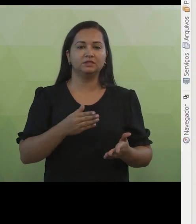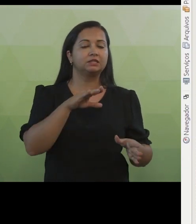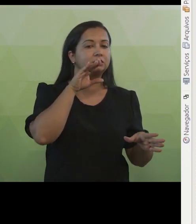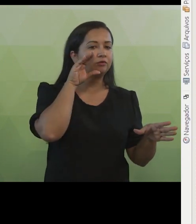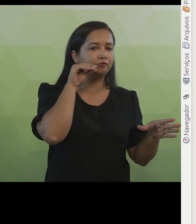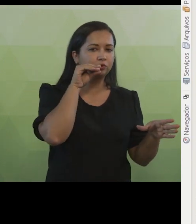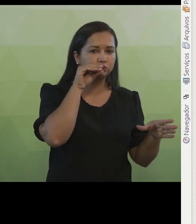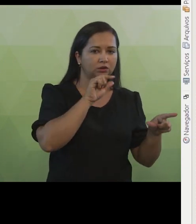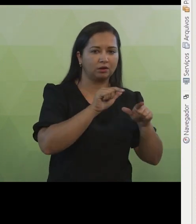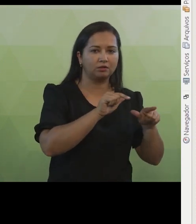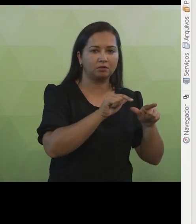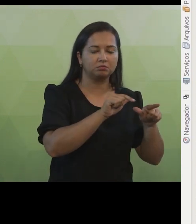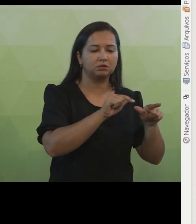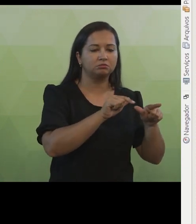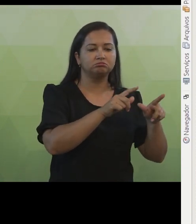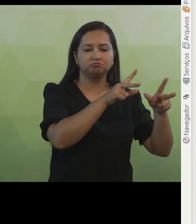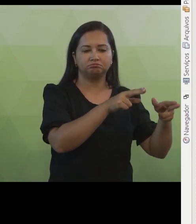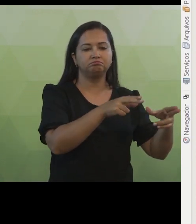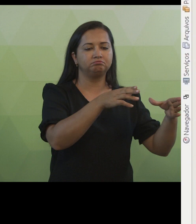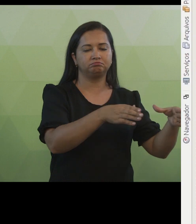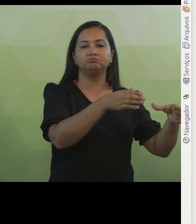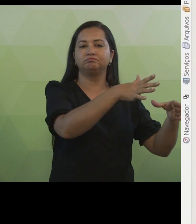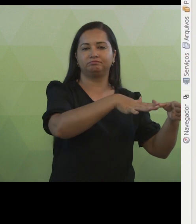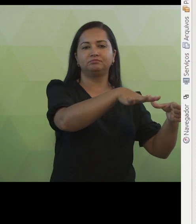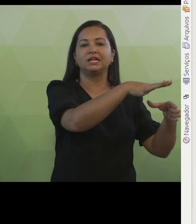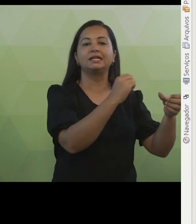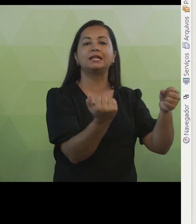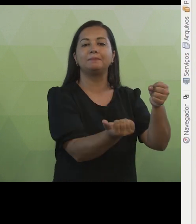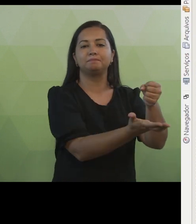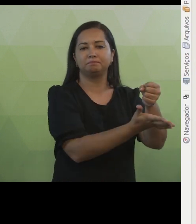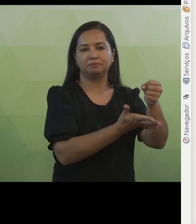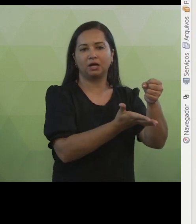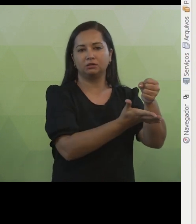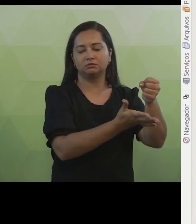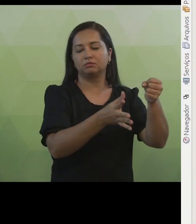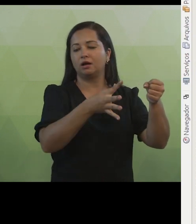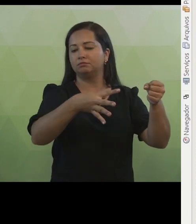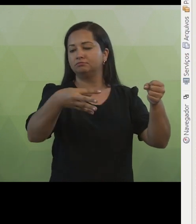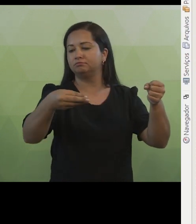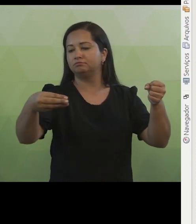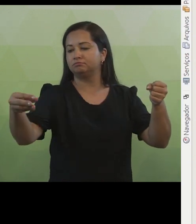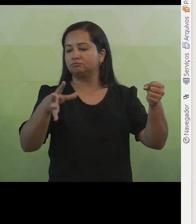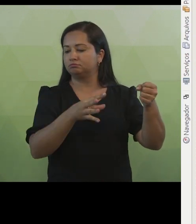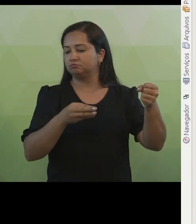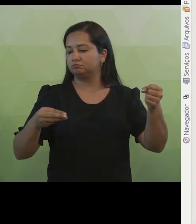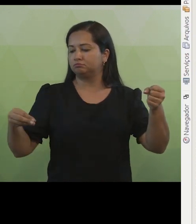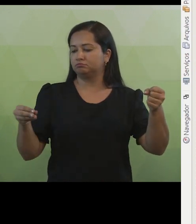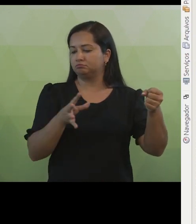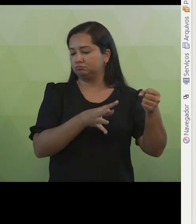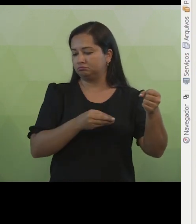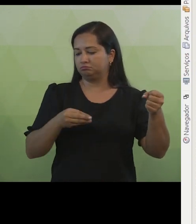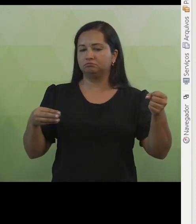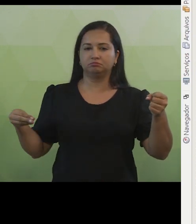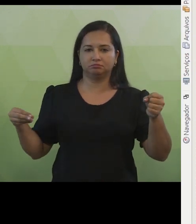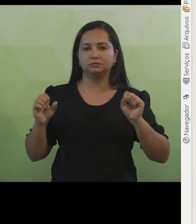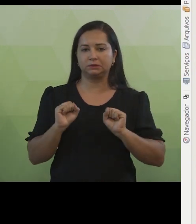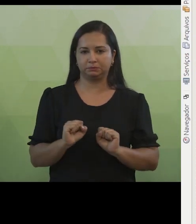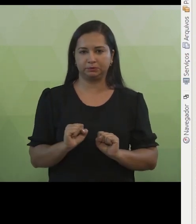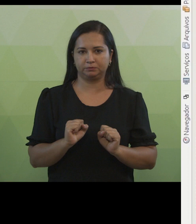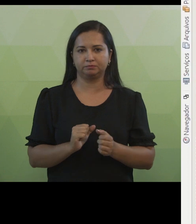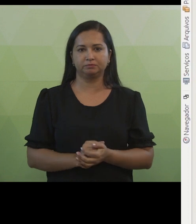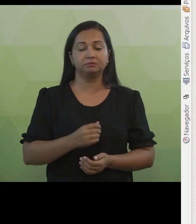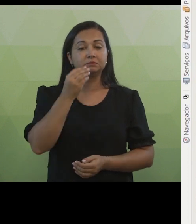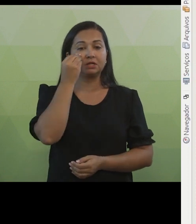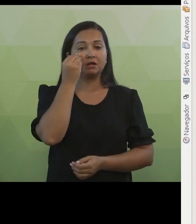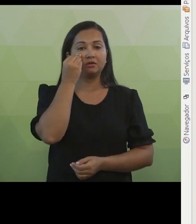Funcionário permanece inalterado, sendo a classe base para as suas subclasses. Vamos testar aqui